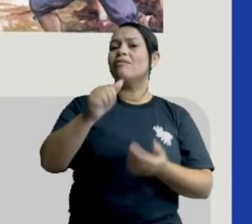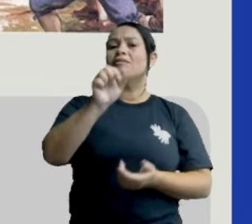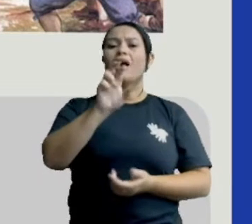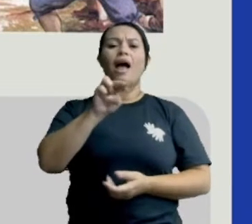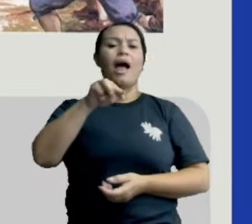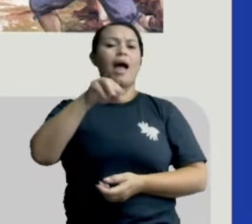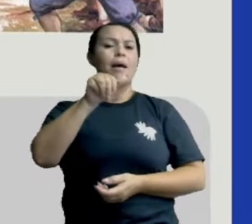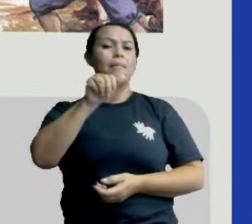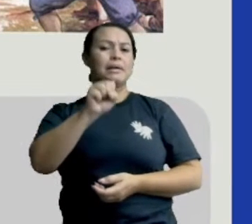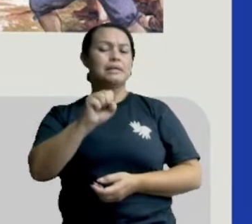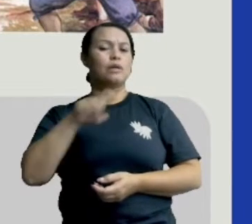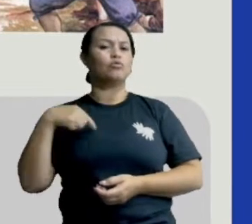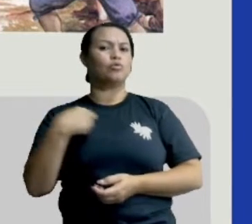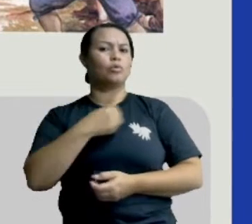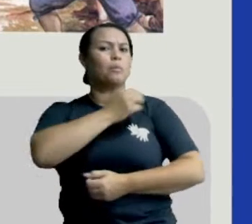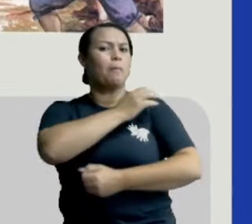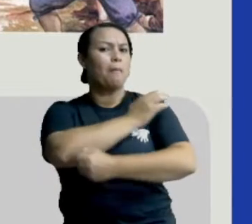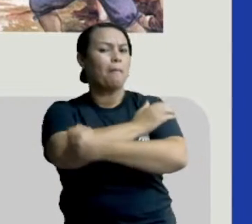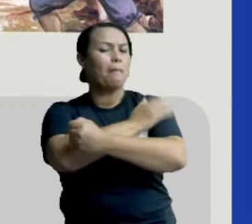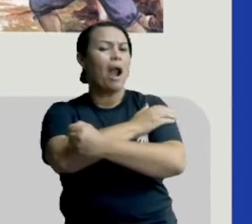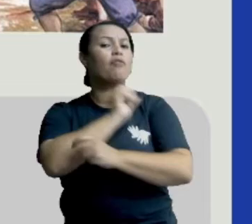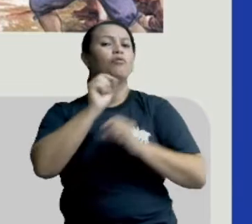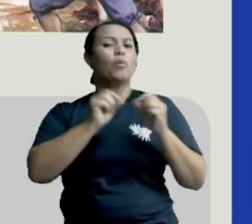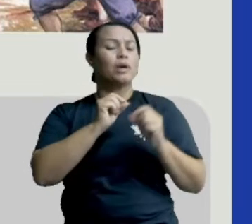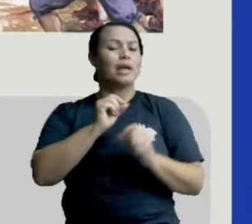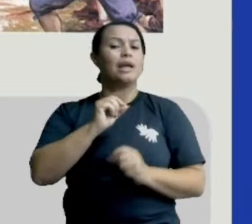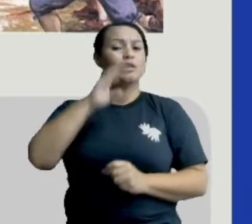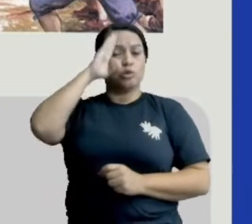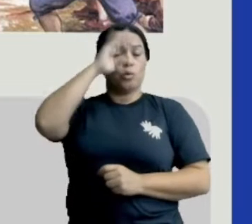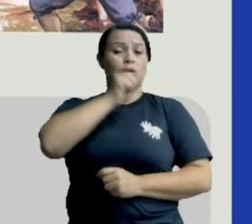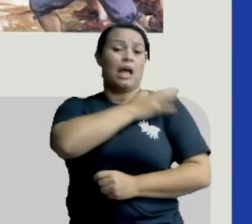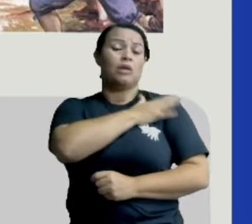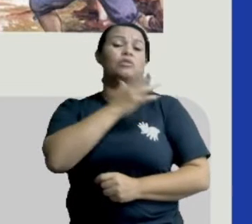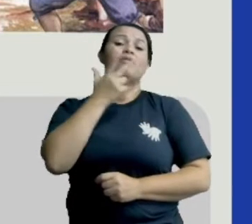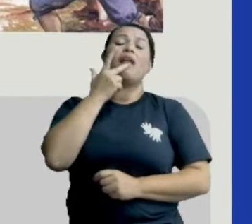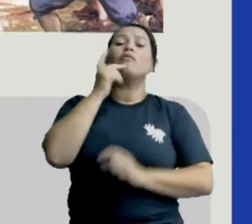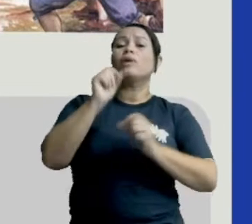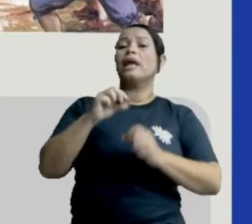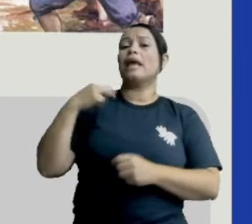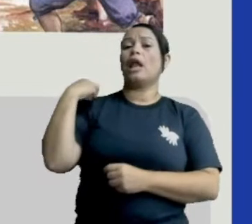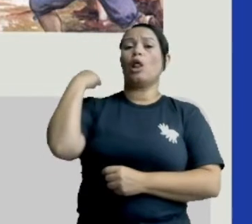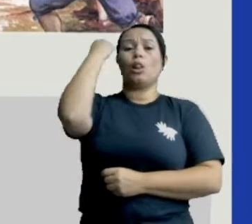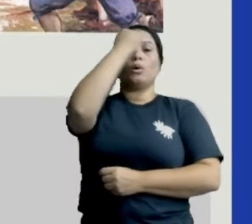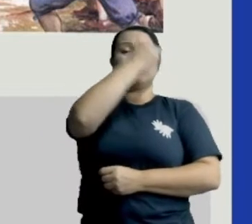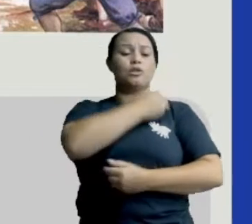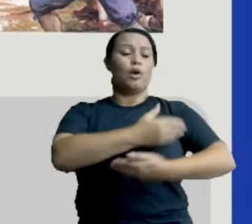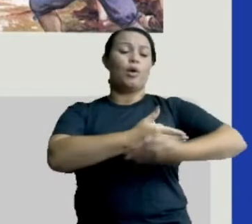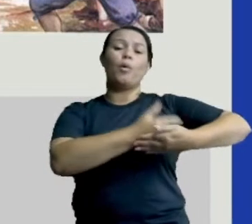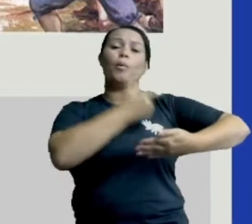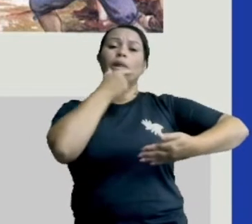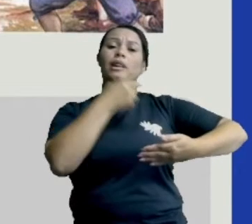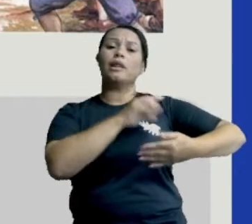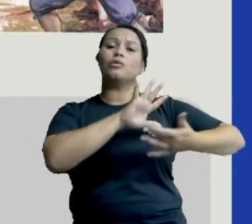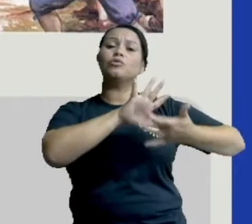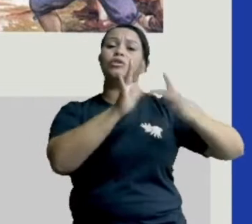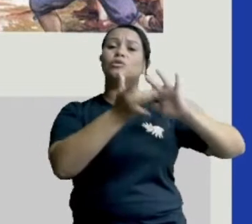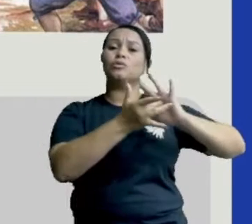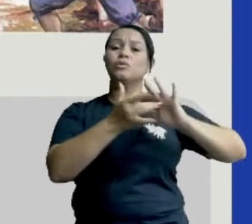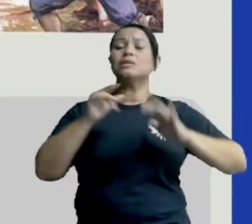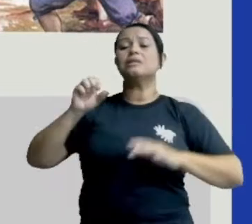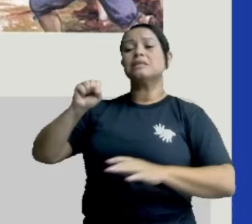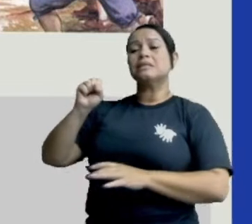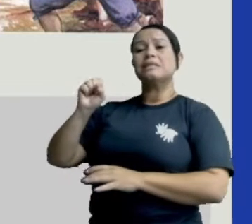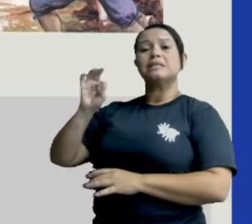bravos soldados. De acordo com a crença popular, eram Nossa Senhora com o menino Jesus e Santo